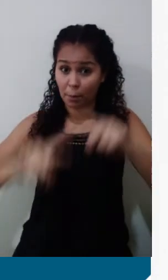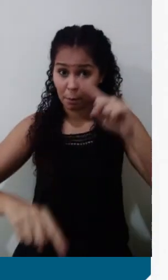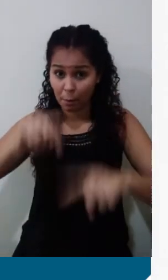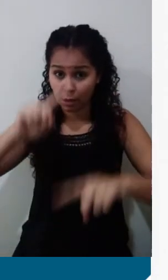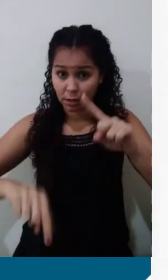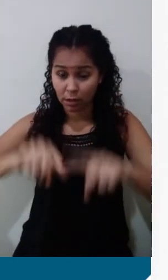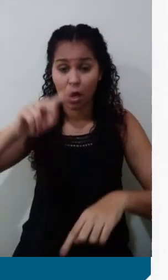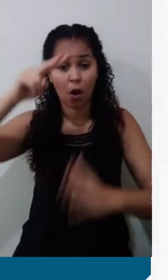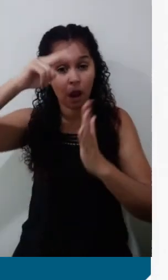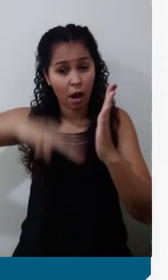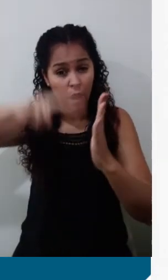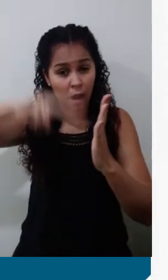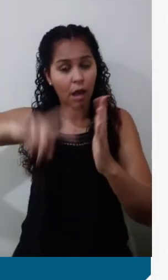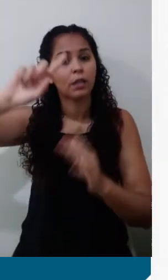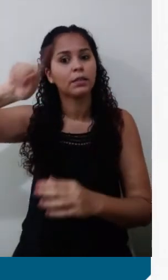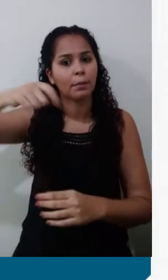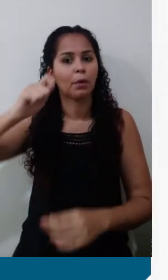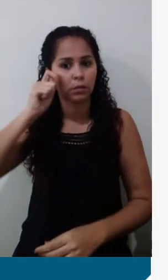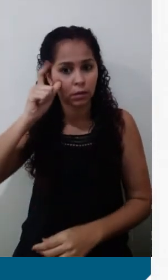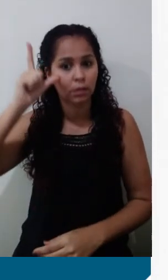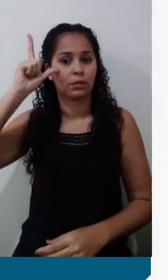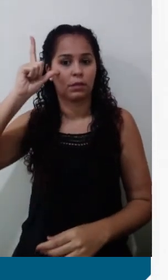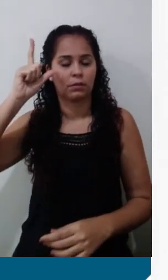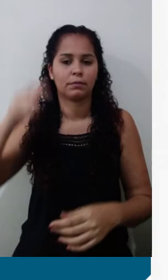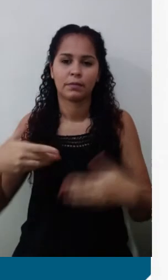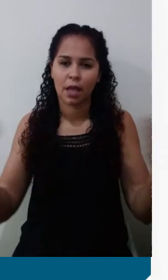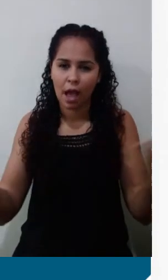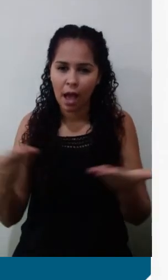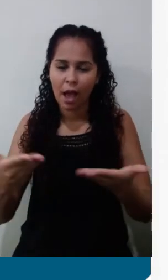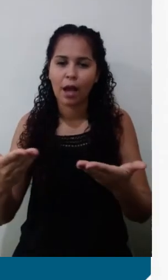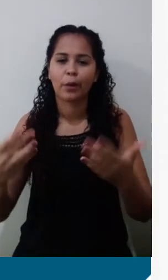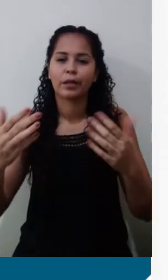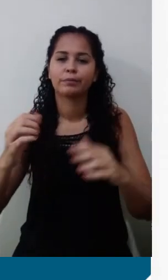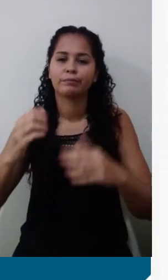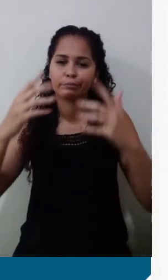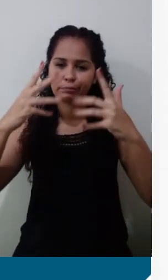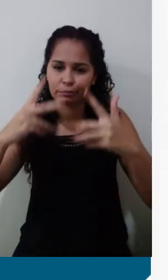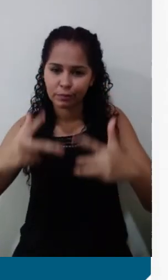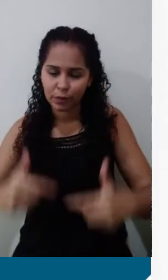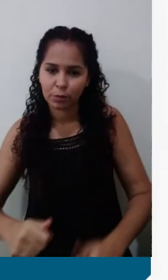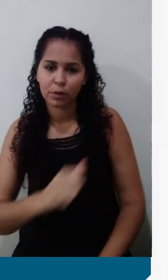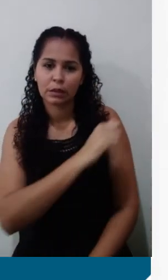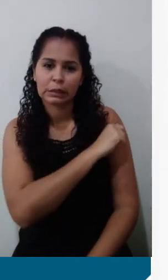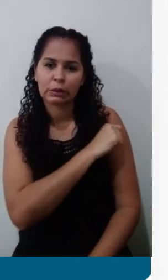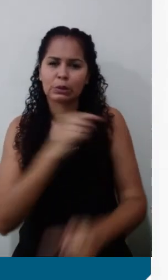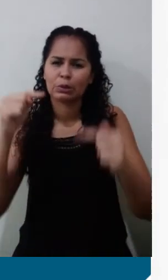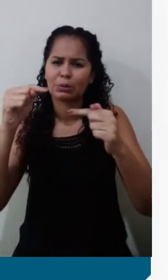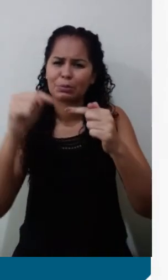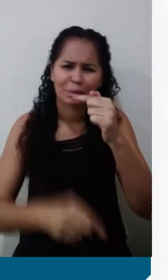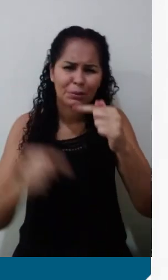estar no material para que vocês leiam com atenção. Mas, nesse caso, só para esclarecer, o candidato